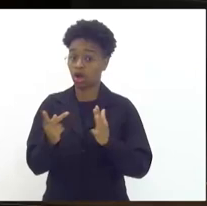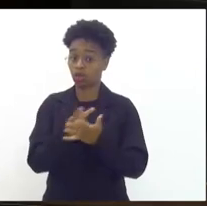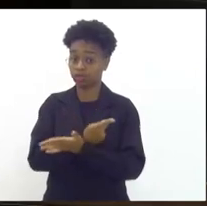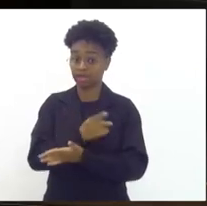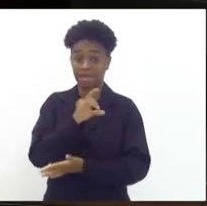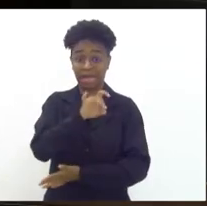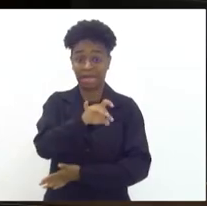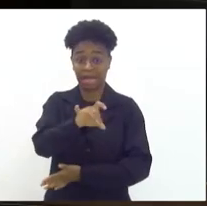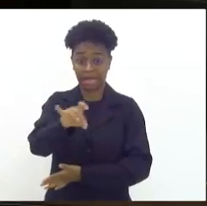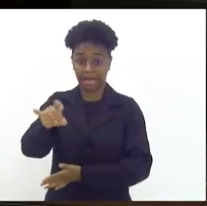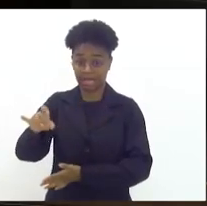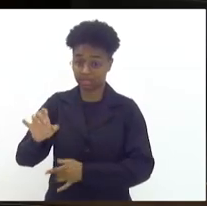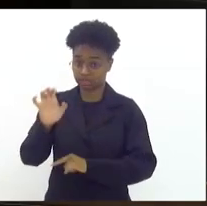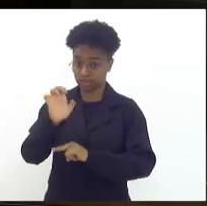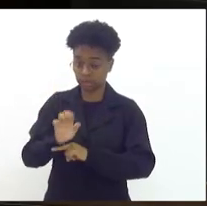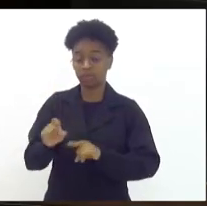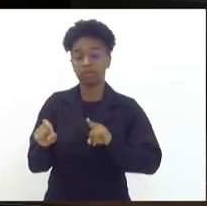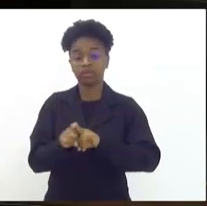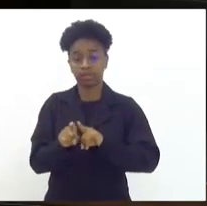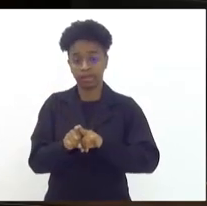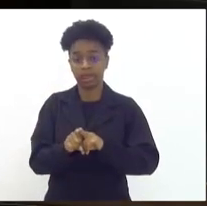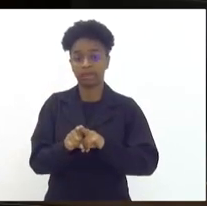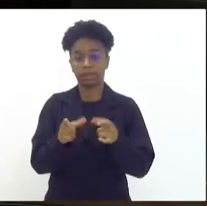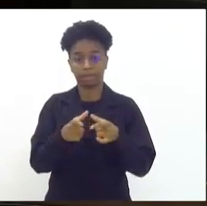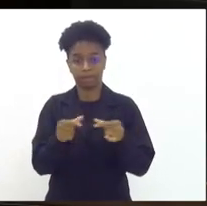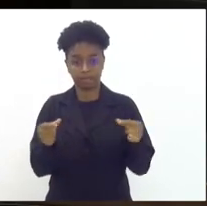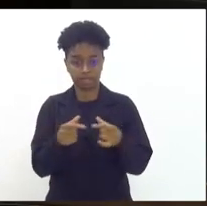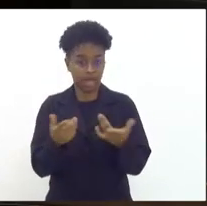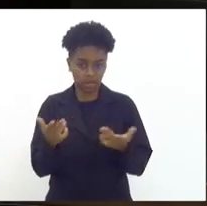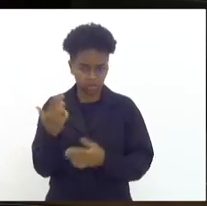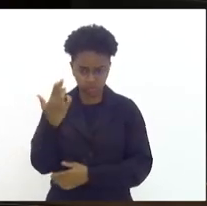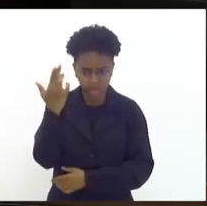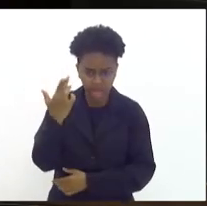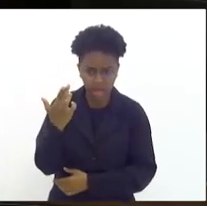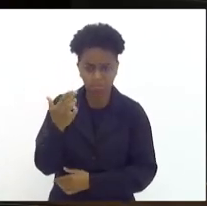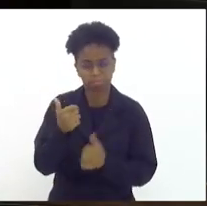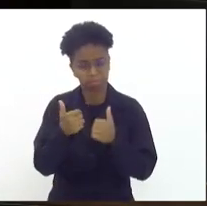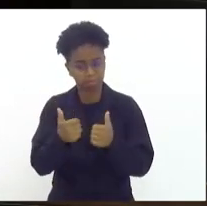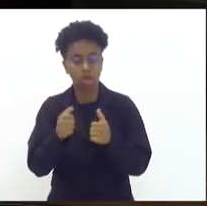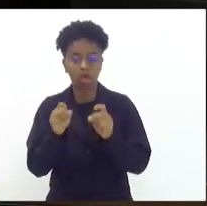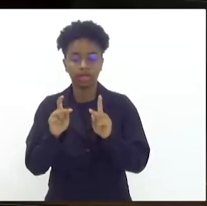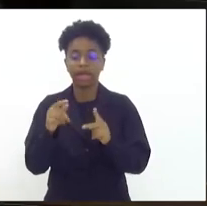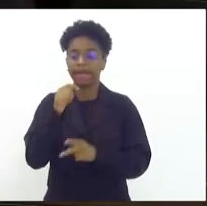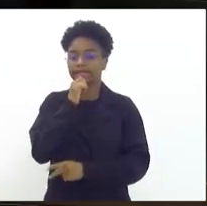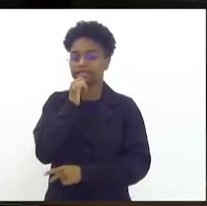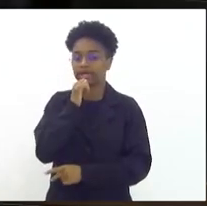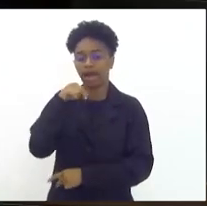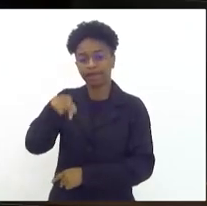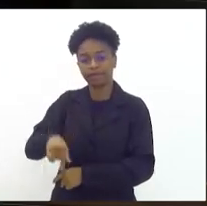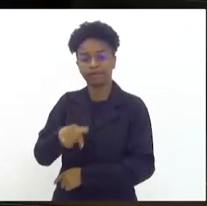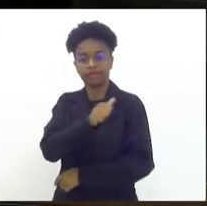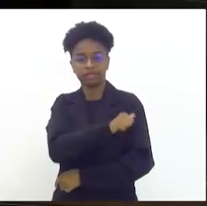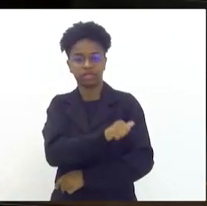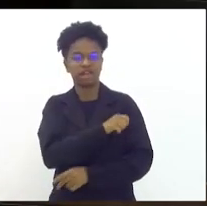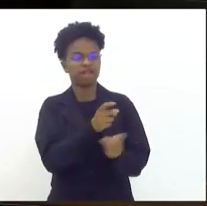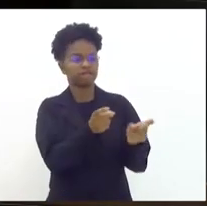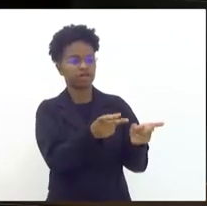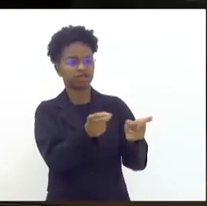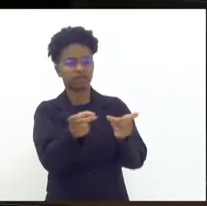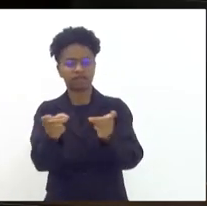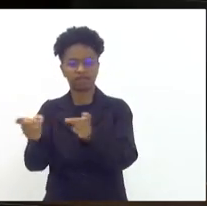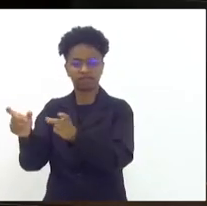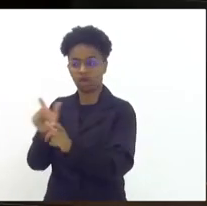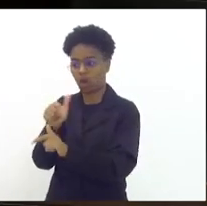dos 27 estados incluídos do Distrito Federal Ah não consegue porque aí o Rio de Janeiro vende para um monte de Estados